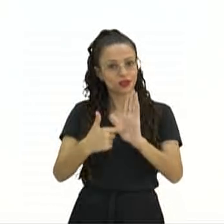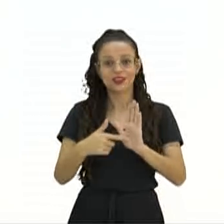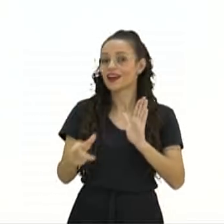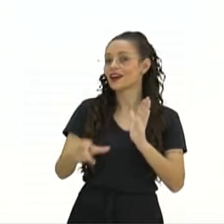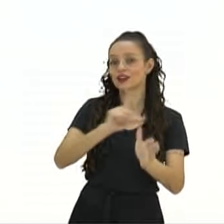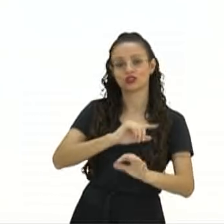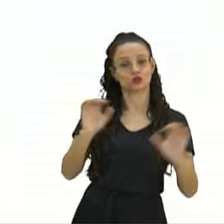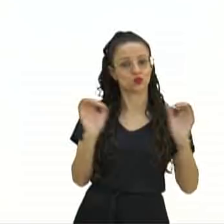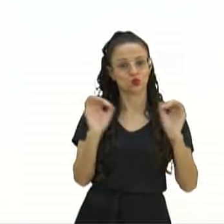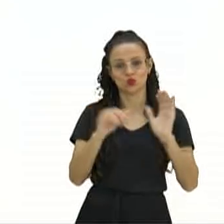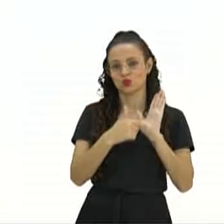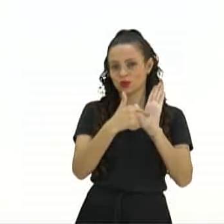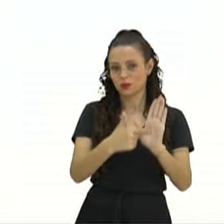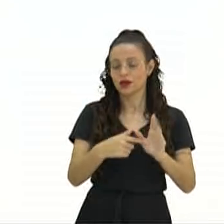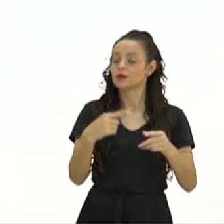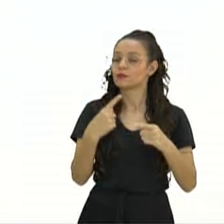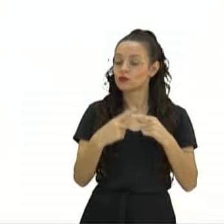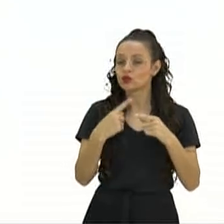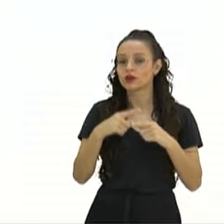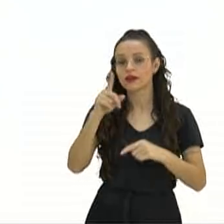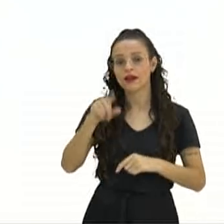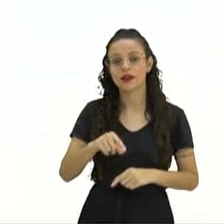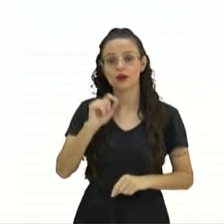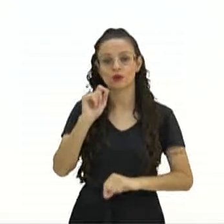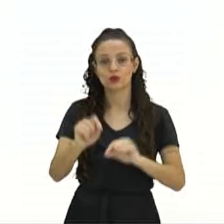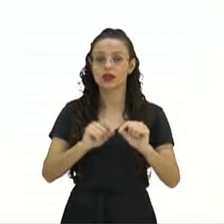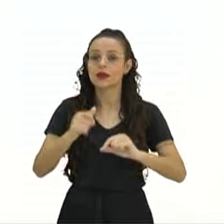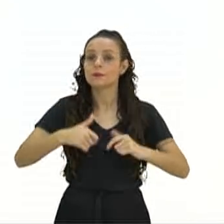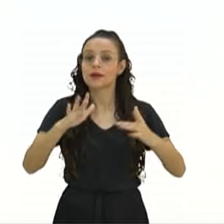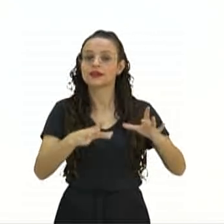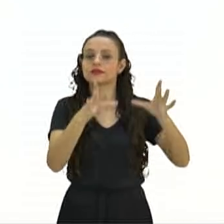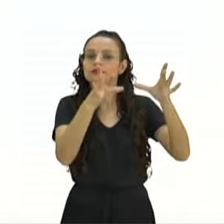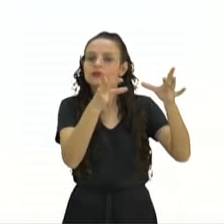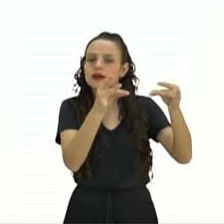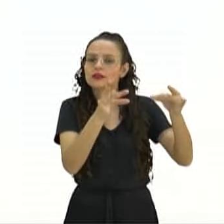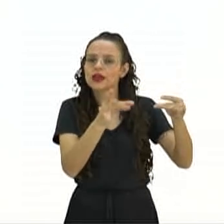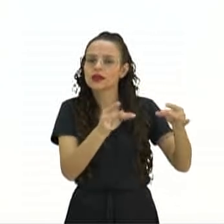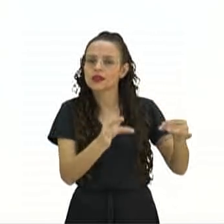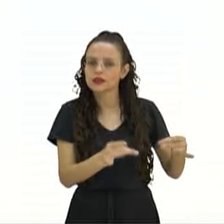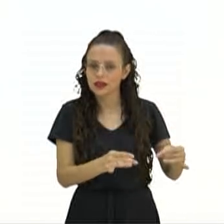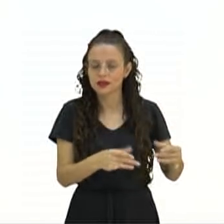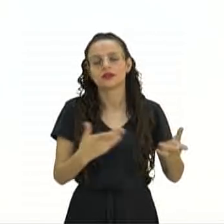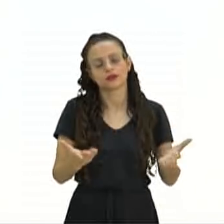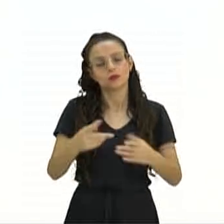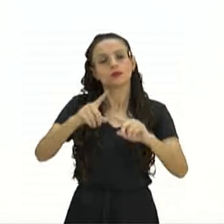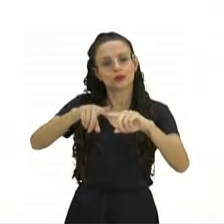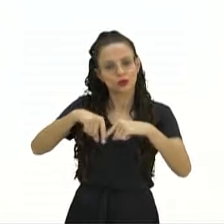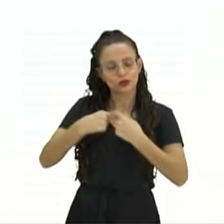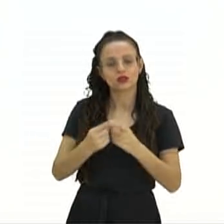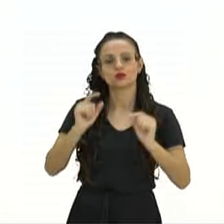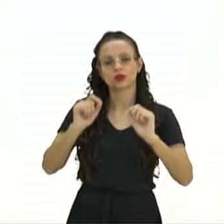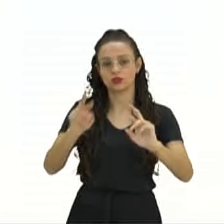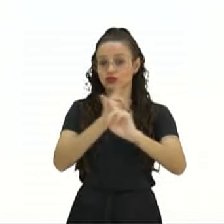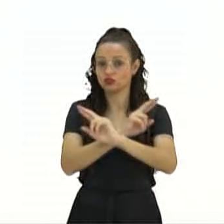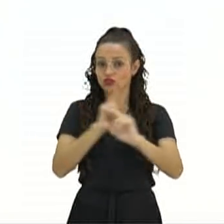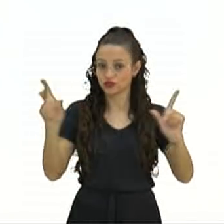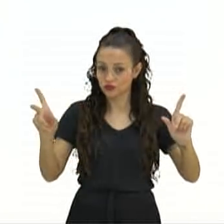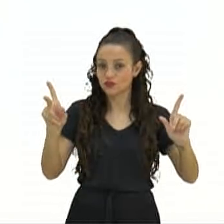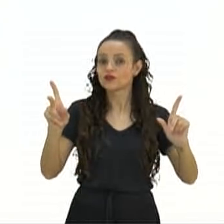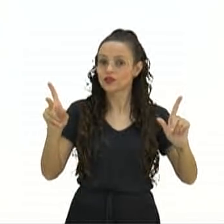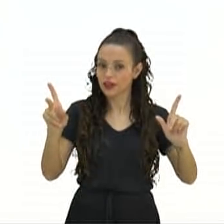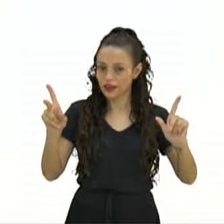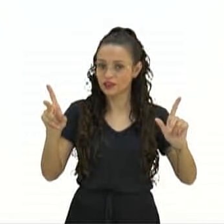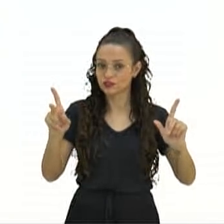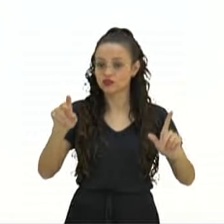escala anterior não aparece, porque ela é com mais detalhes, né? Então, por isso, diferentes escalas para